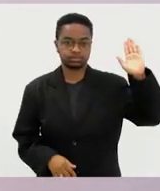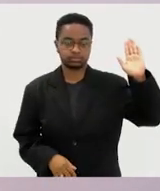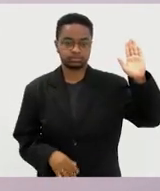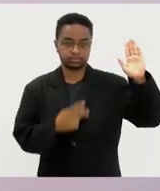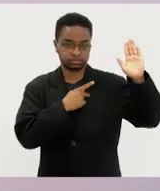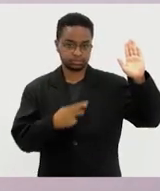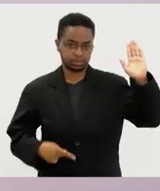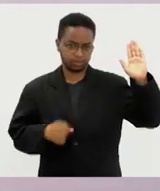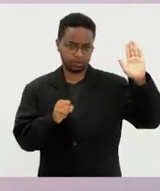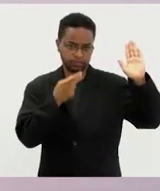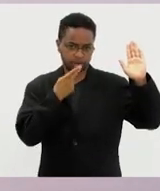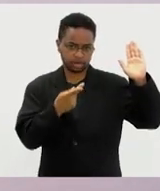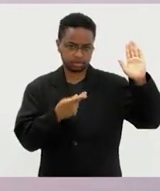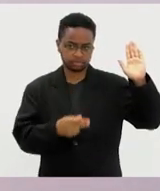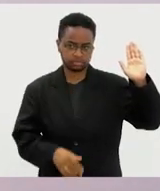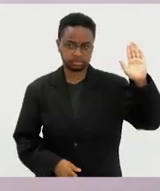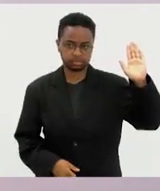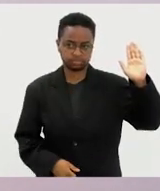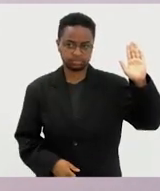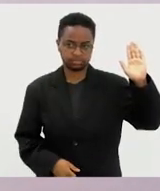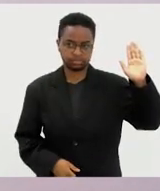me permite?